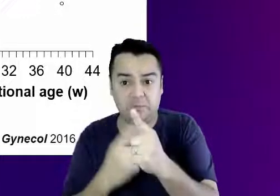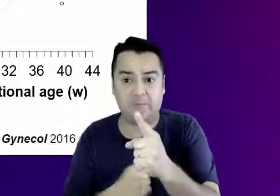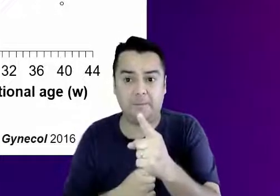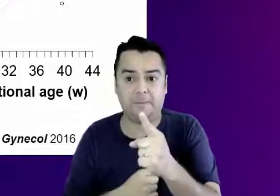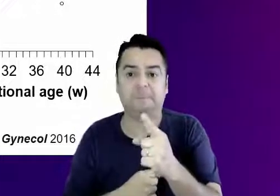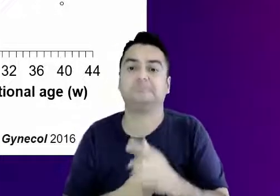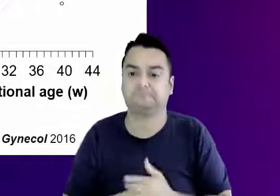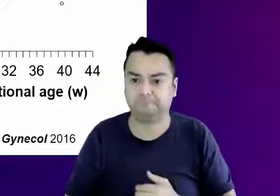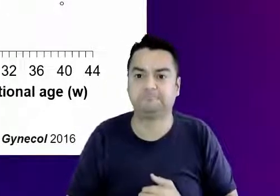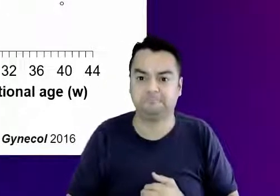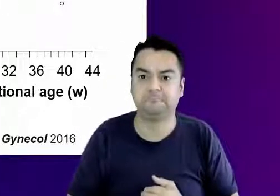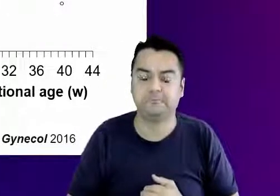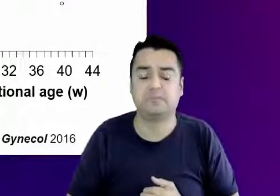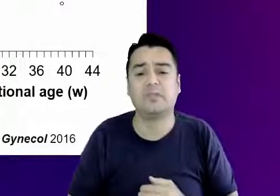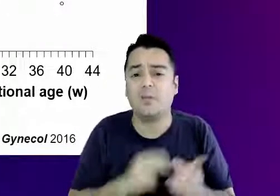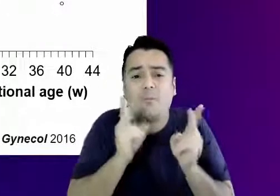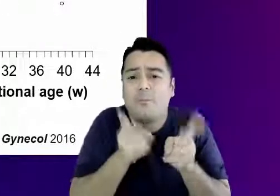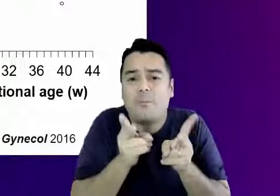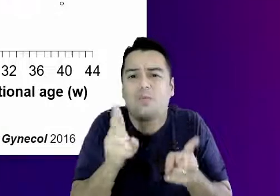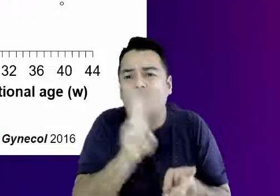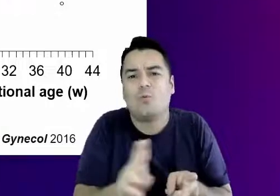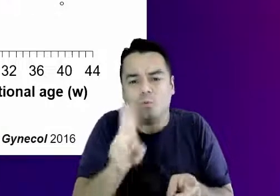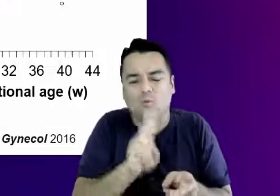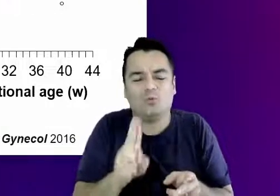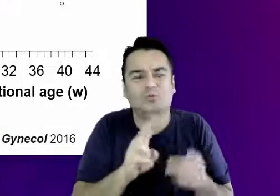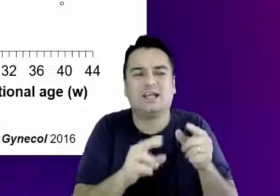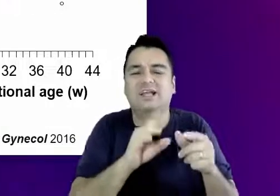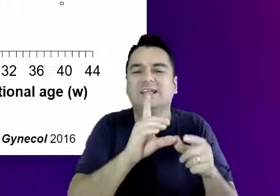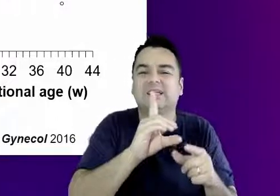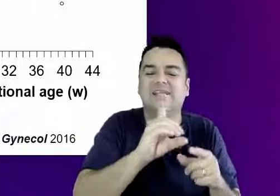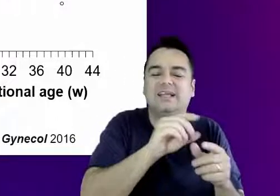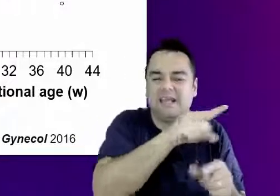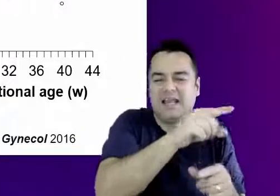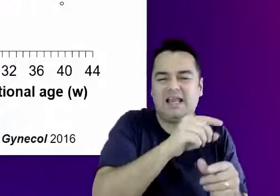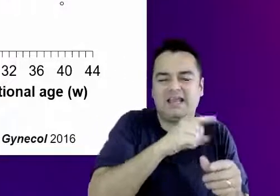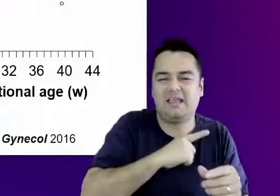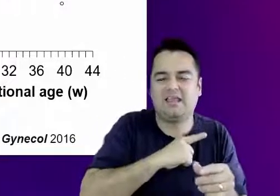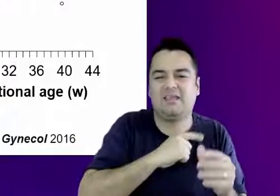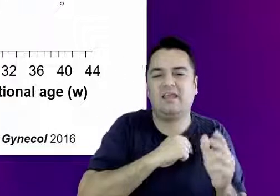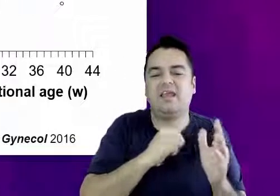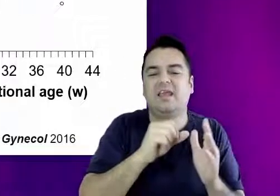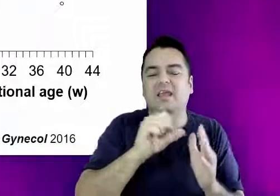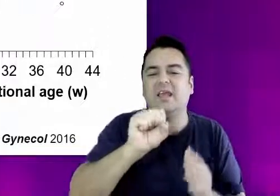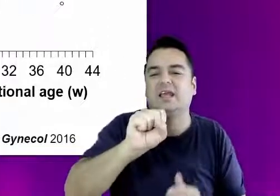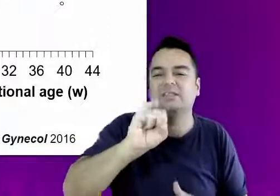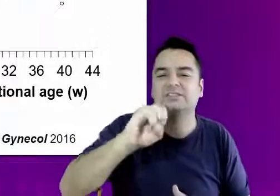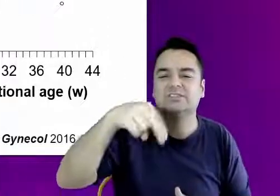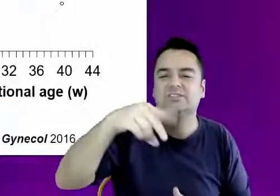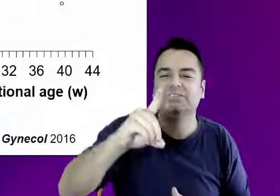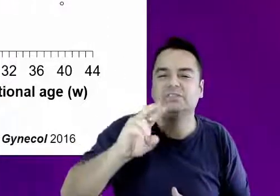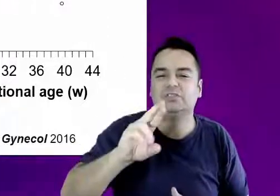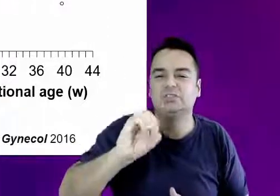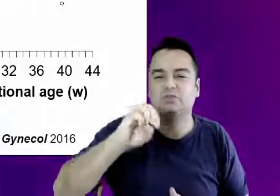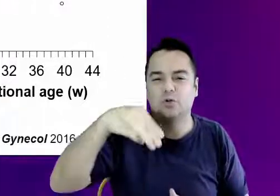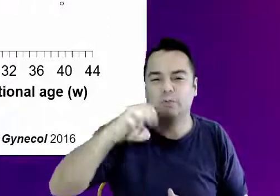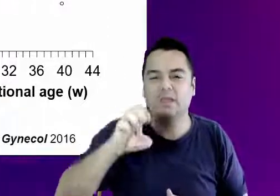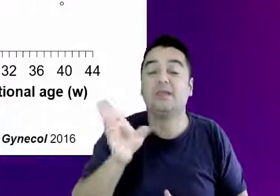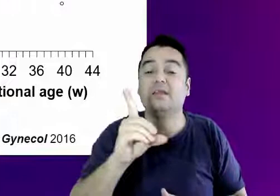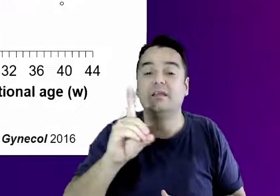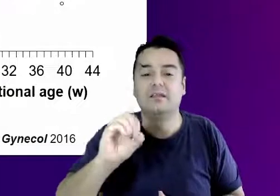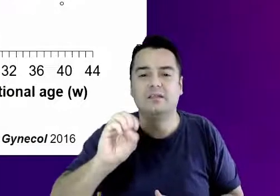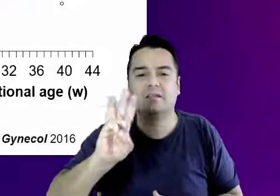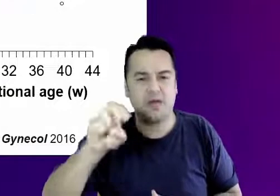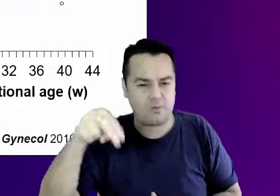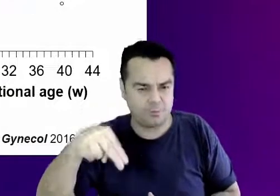mesmo que a gente usa na síndrome de Down, ou o PLGF, que é o fator de crescimento placentário, vocês veem que ambos são bastante reduzidos